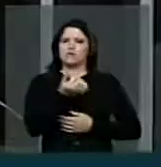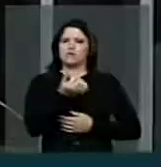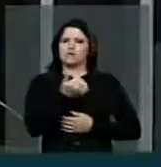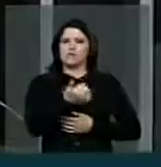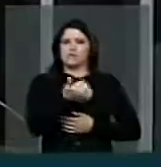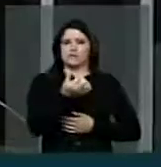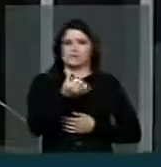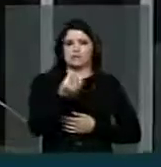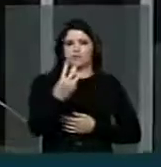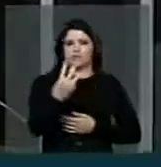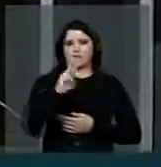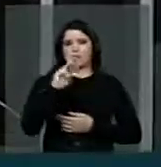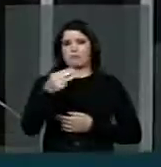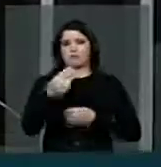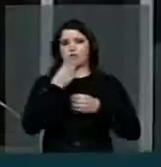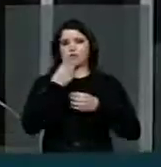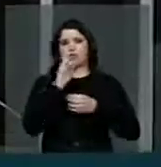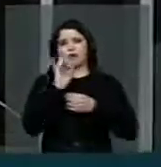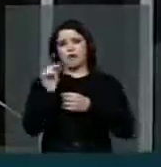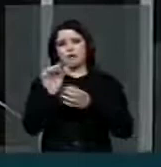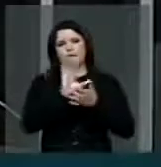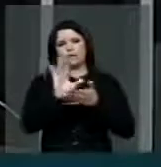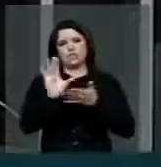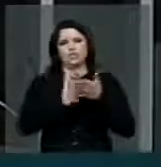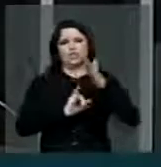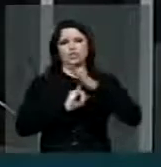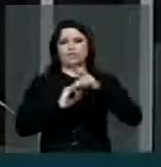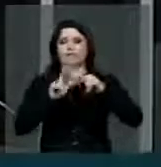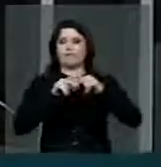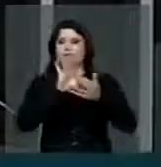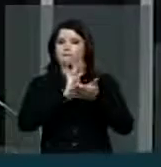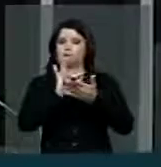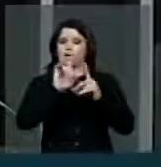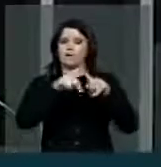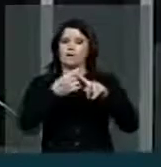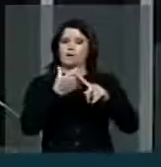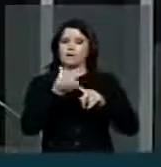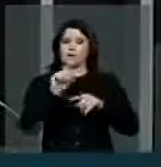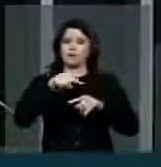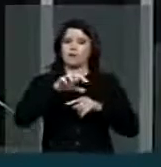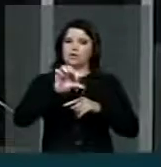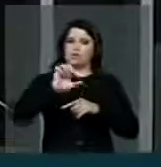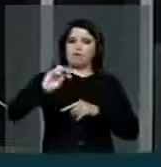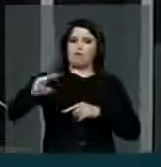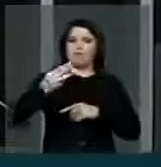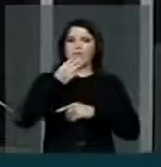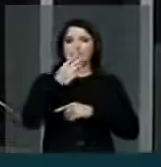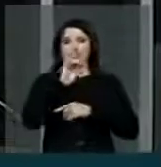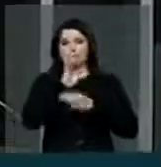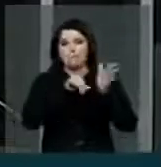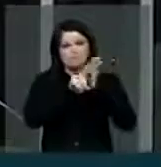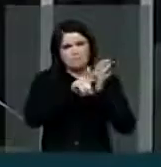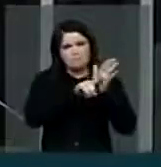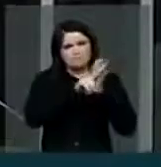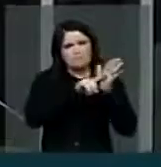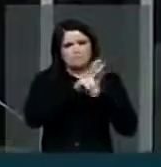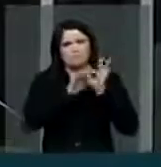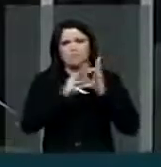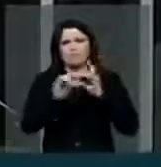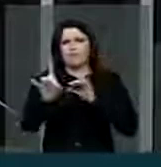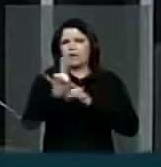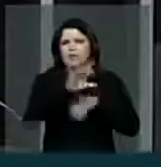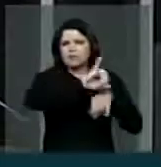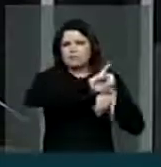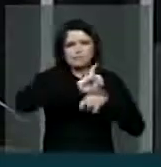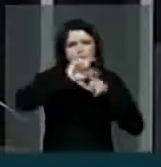milhões para cada instituto, e serão investidos mais 6,9 milhões somente em pesquisas. Cada